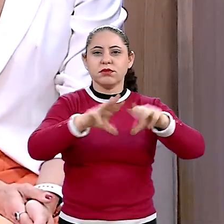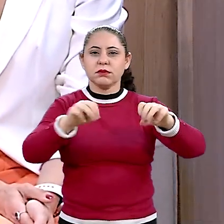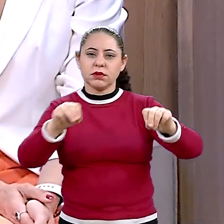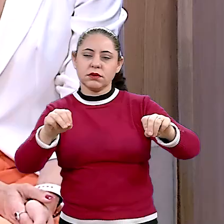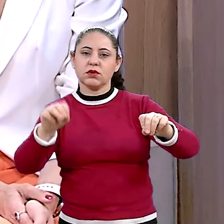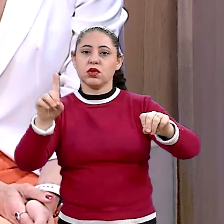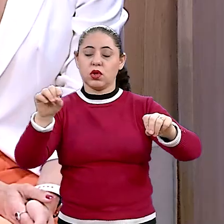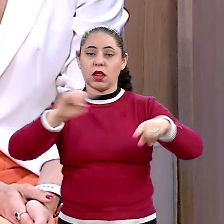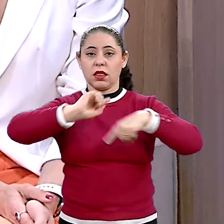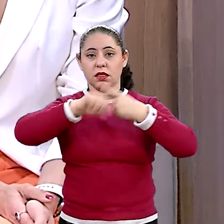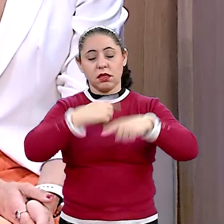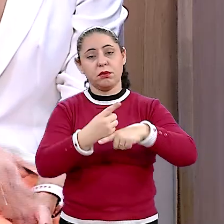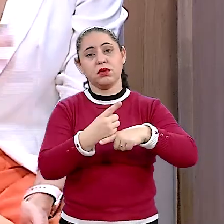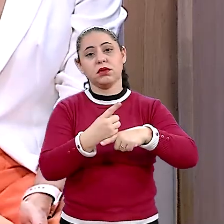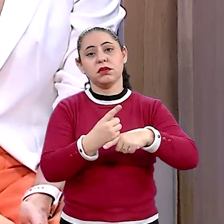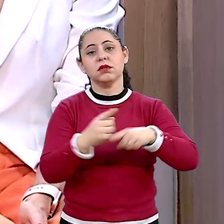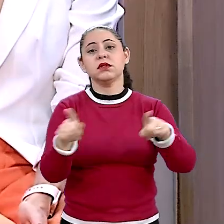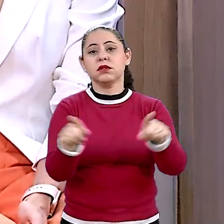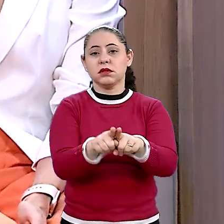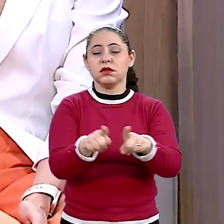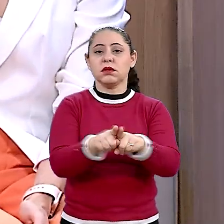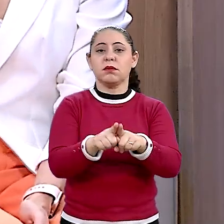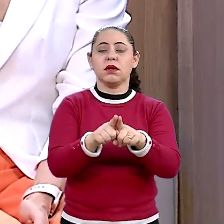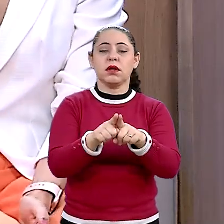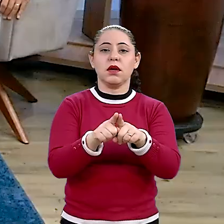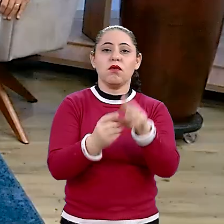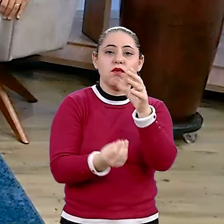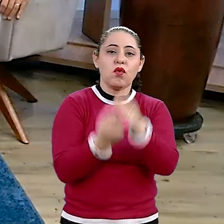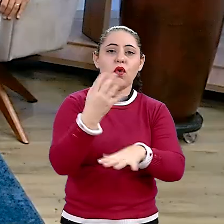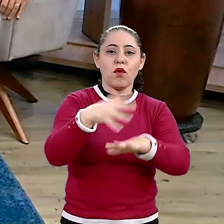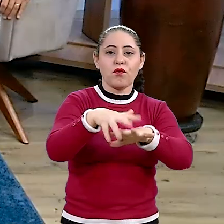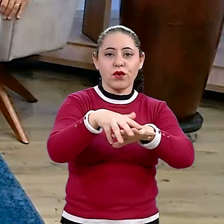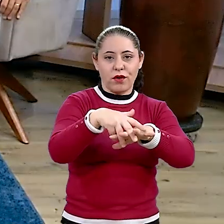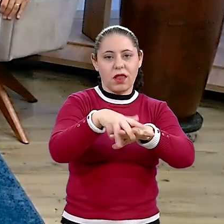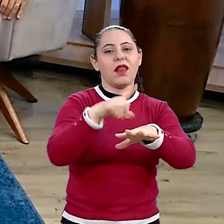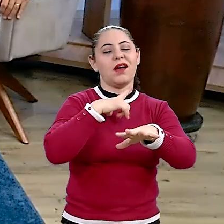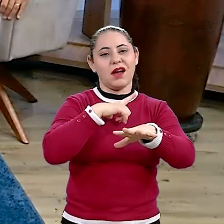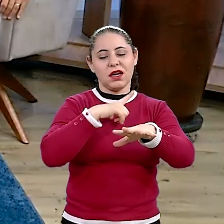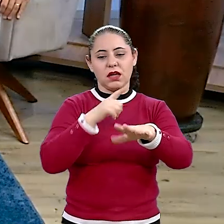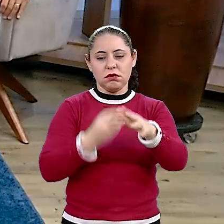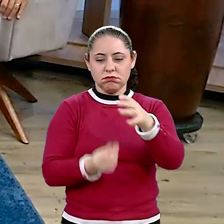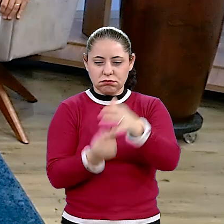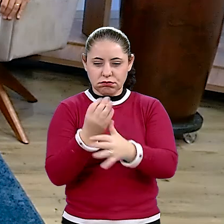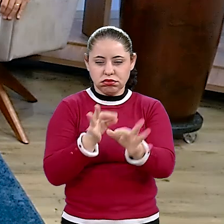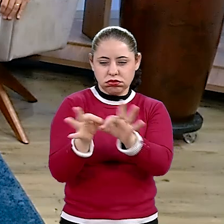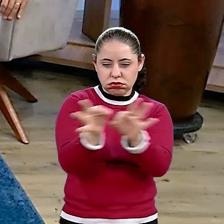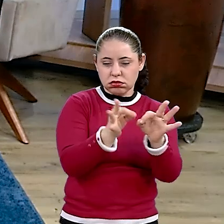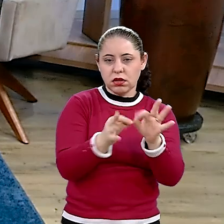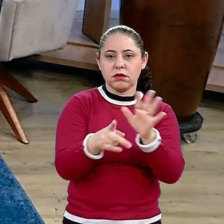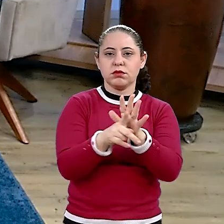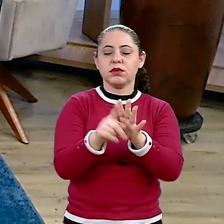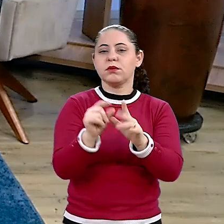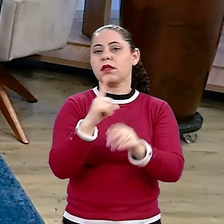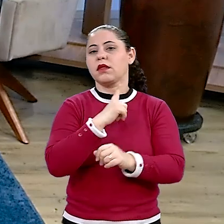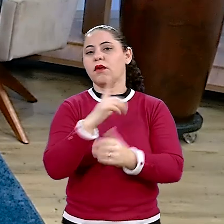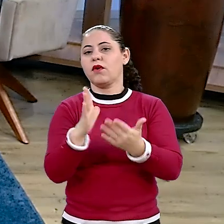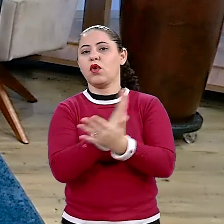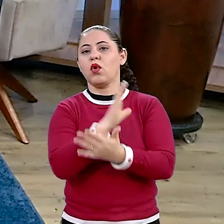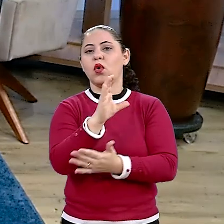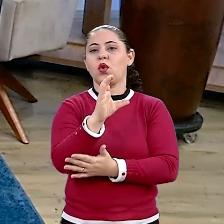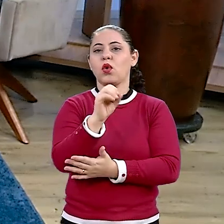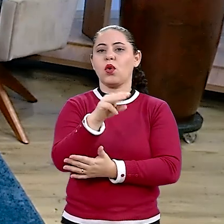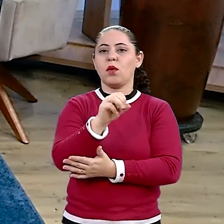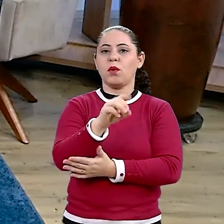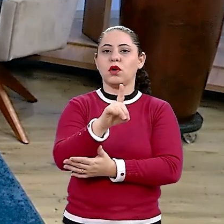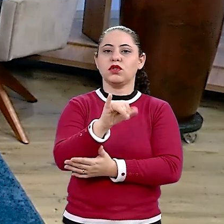Dourados, na época, a negociação política, inclusive na formação de Sidrolândia, que o ramal passou por Sidrolândia, né? Tem as